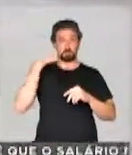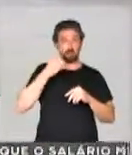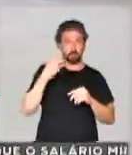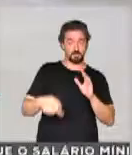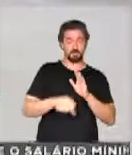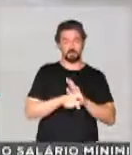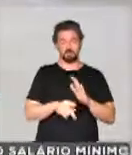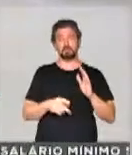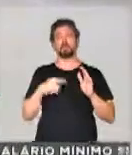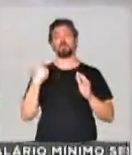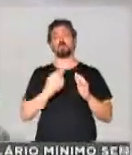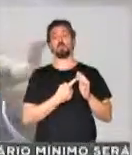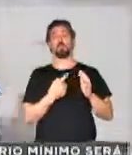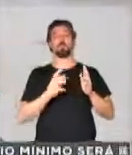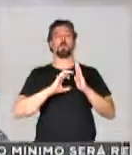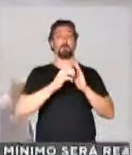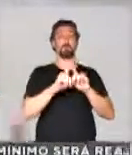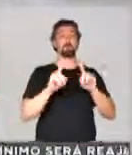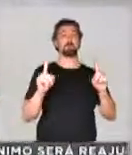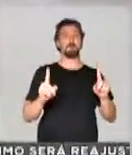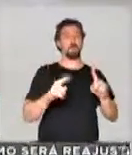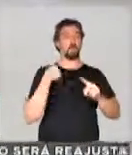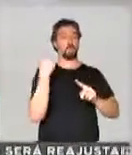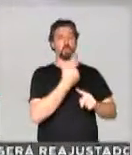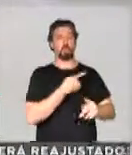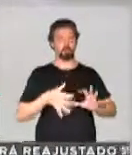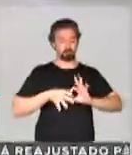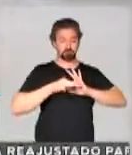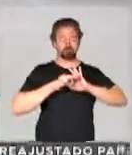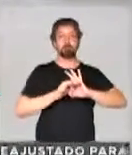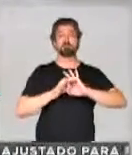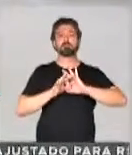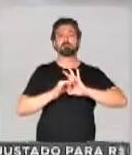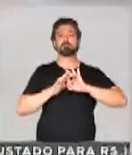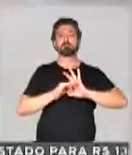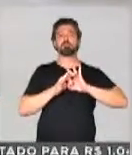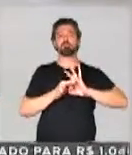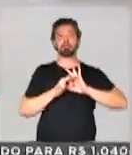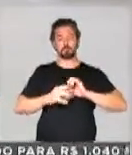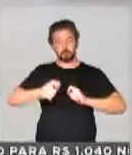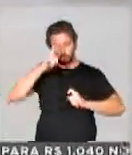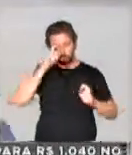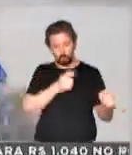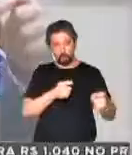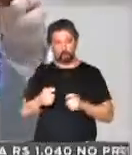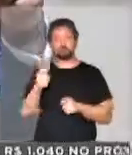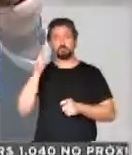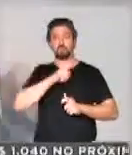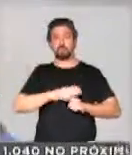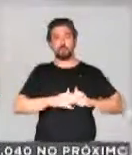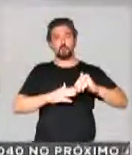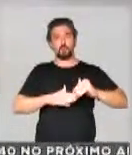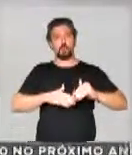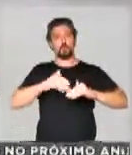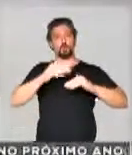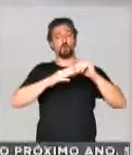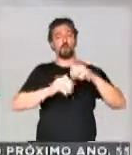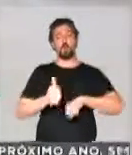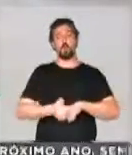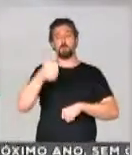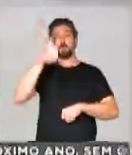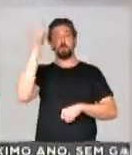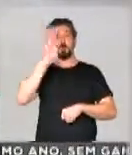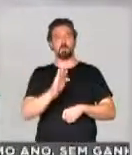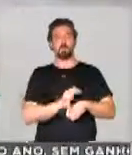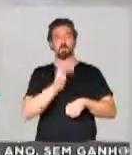deputados da nossa bancada, mas que todos juntos estamos nos somando cada dia que passa para construirmos um